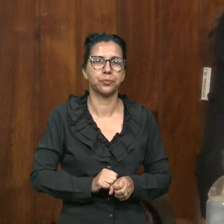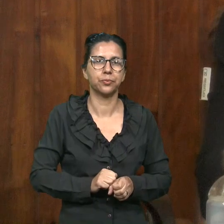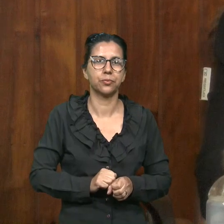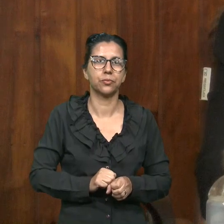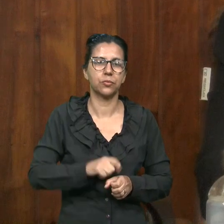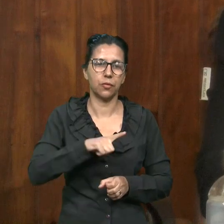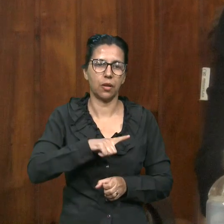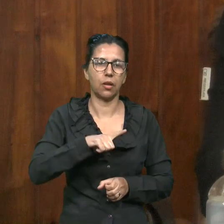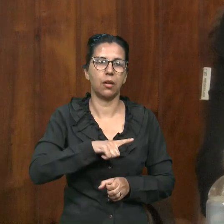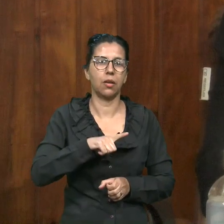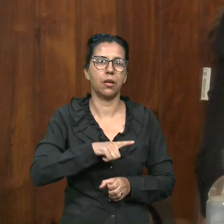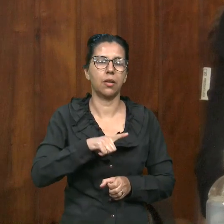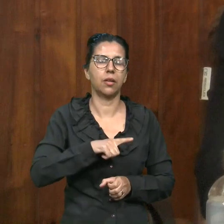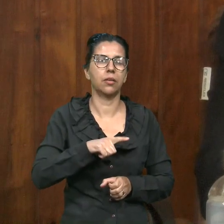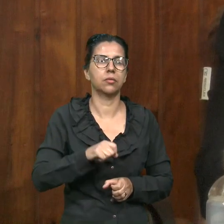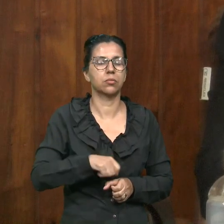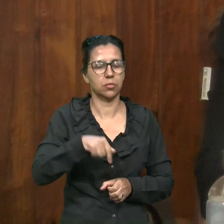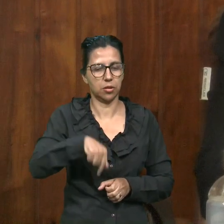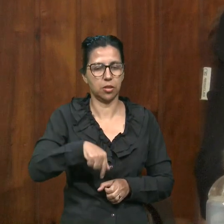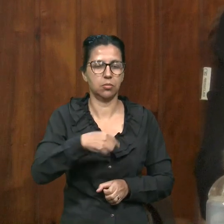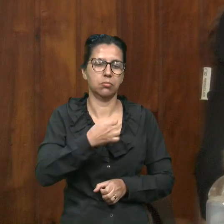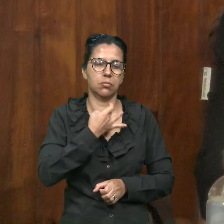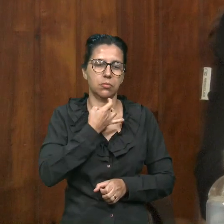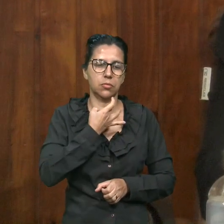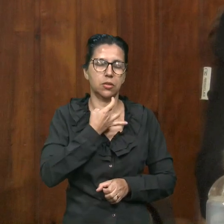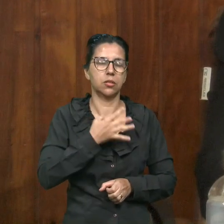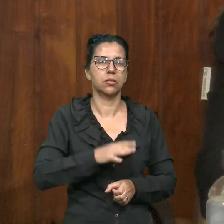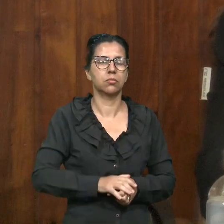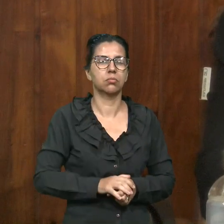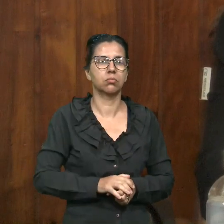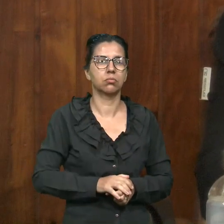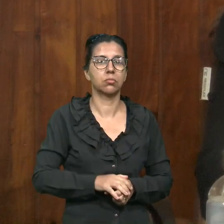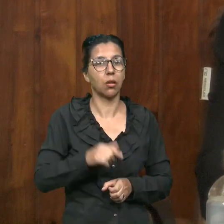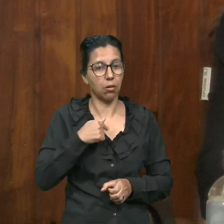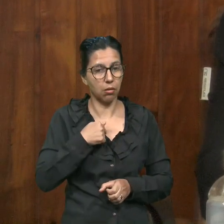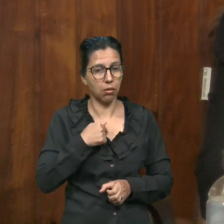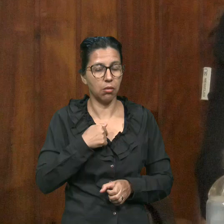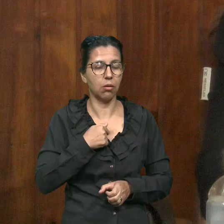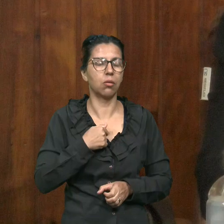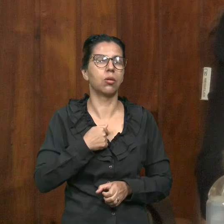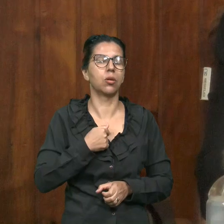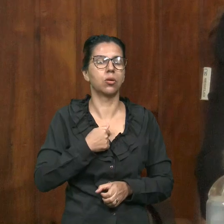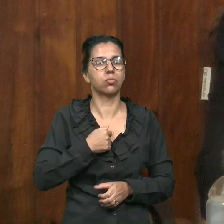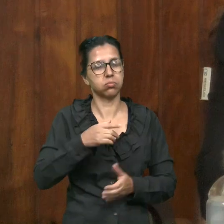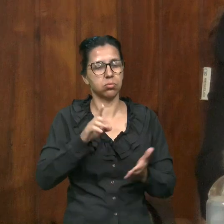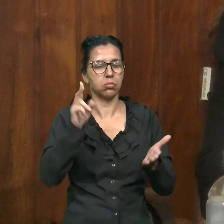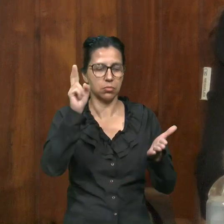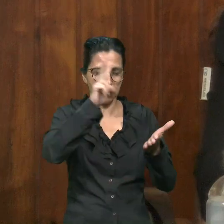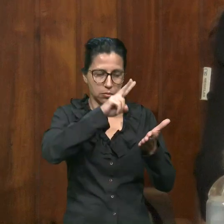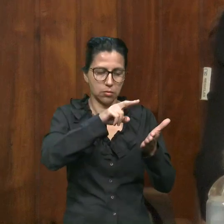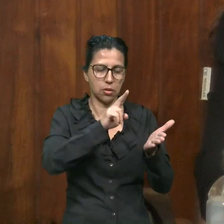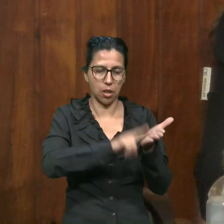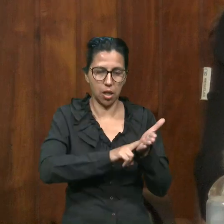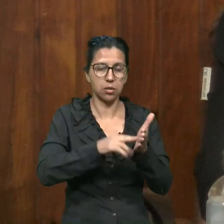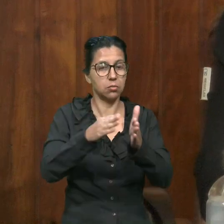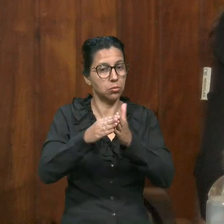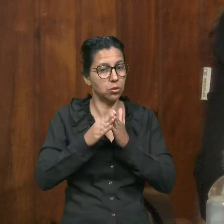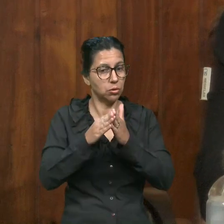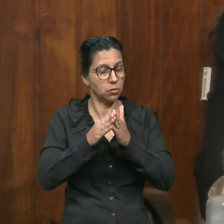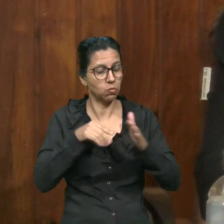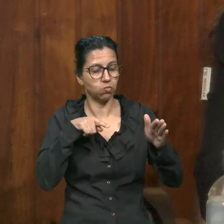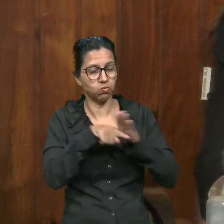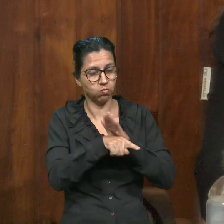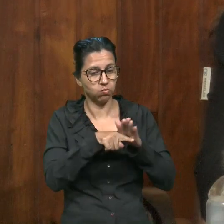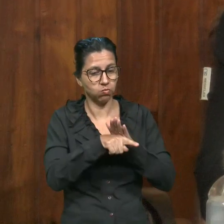23.54.17.10.01.67, zona 400, seção 194. Cumprindo seu dever como cidadão, vem através dessa solicitar análise e